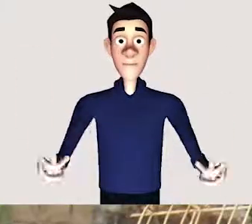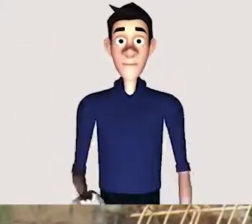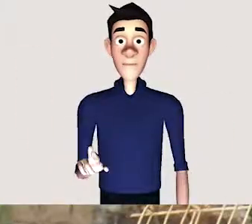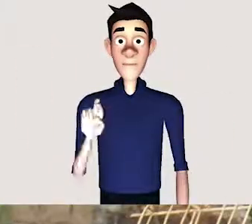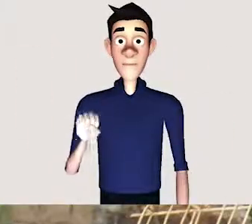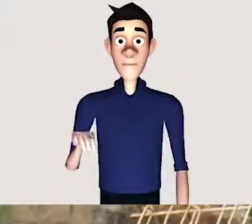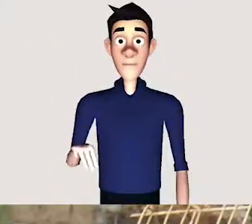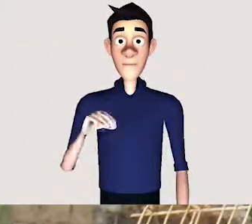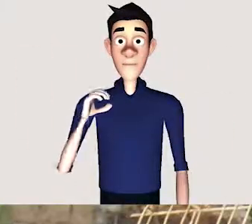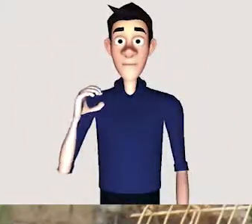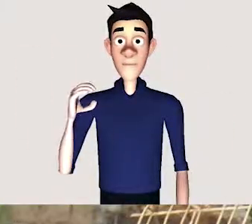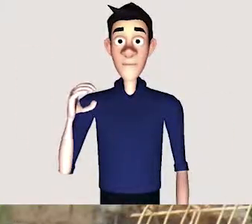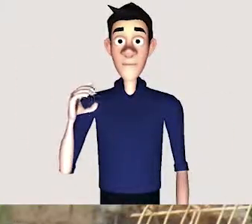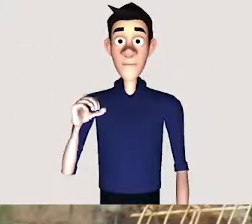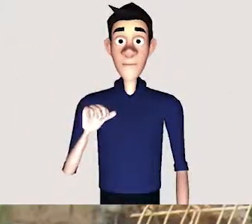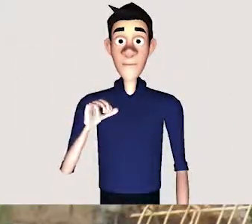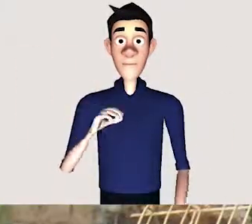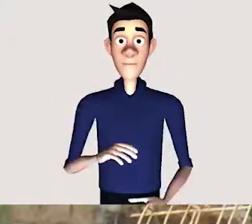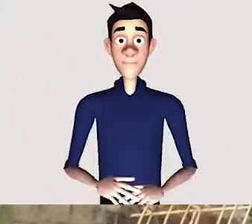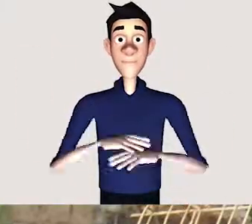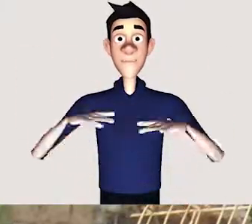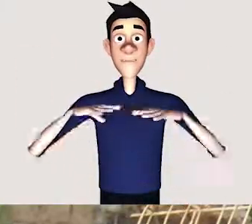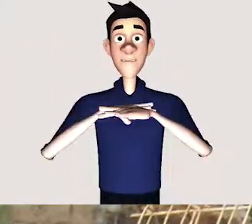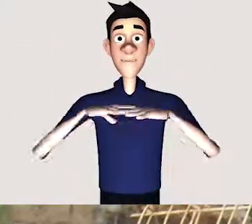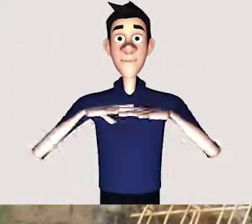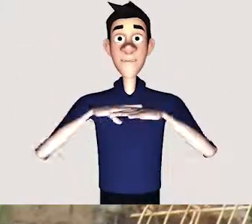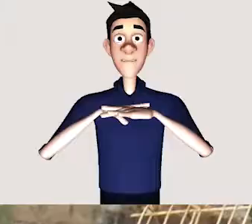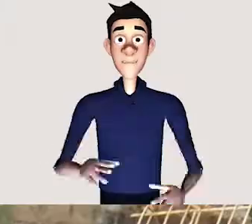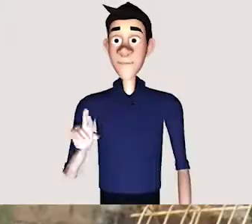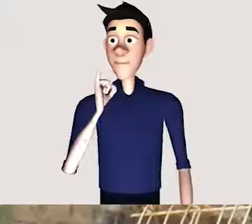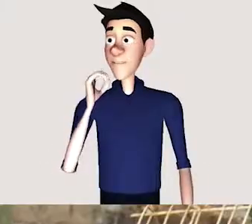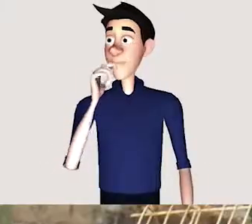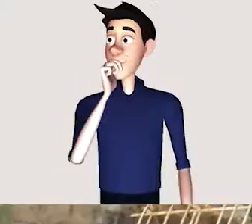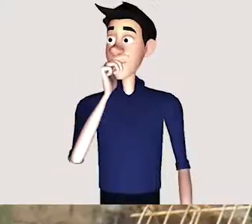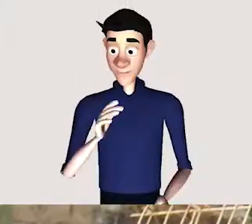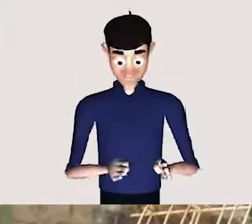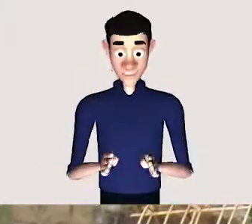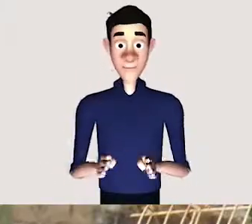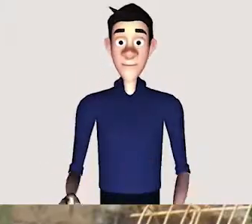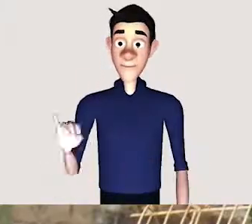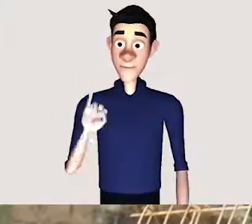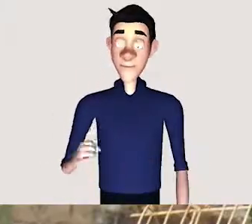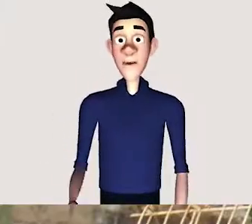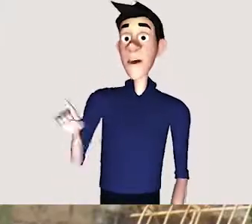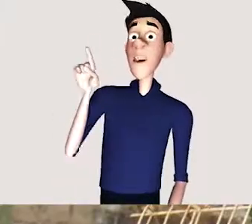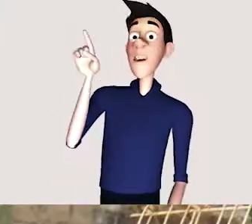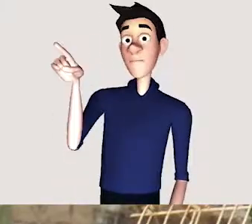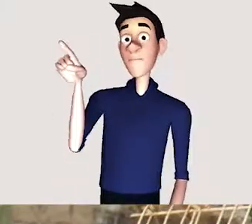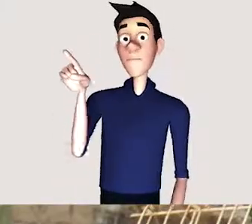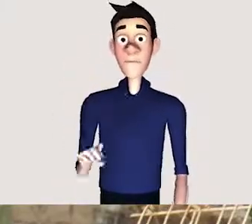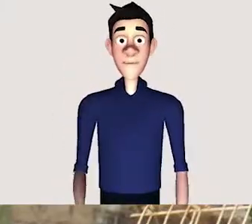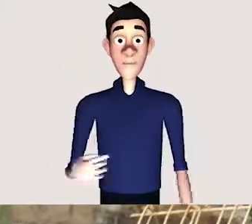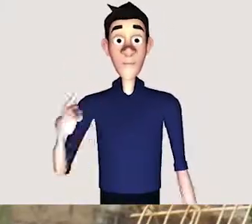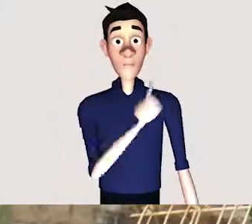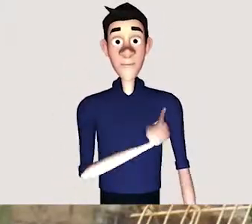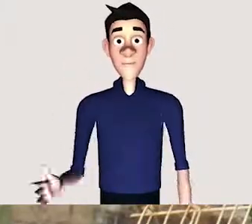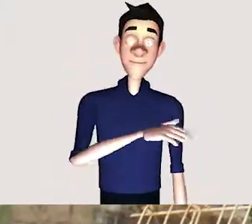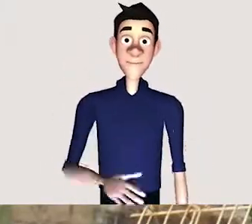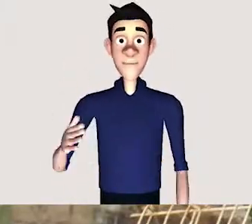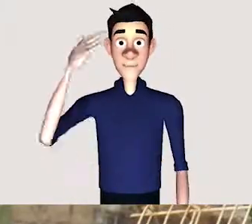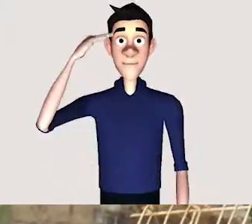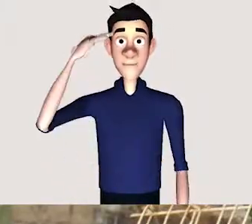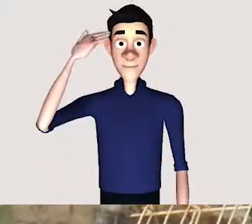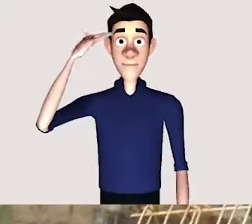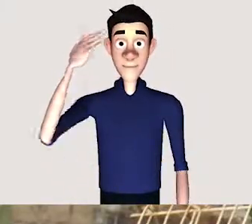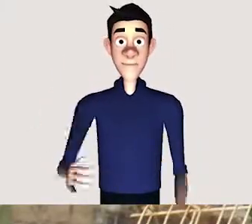claro como um museu, articulado com a ideia de que memória não se remove, como um museu se constituiu